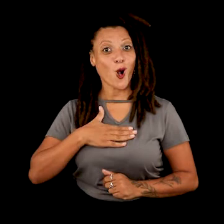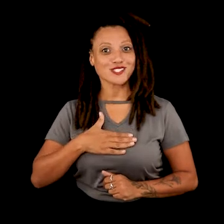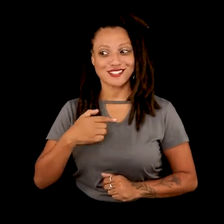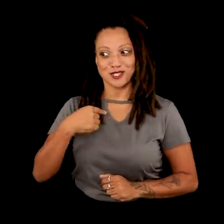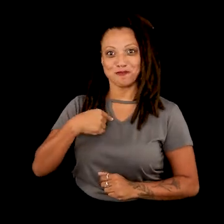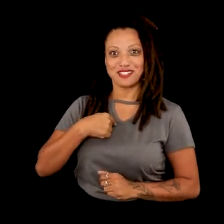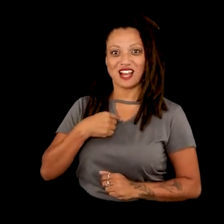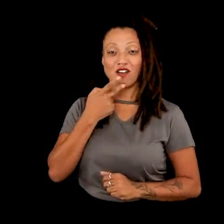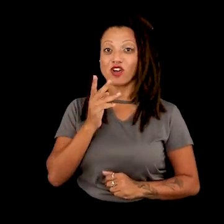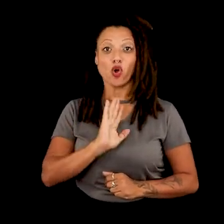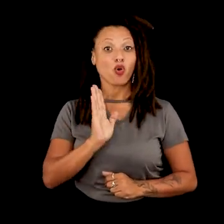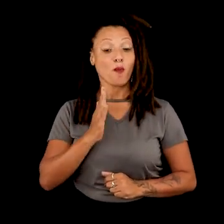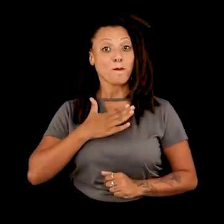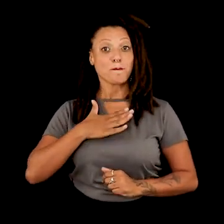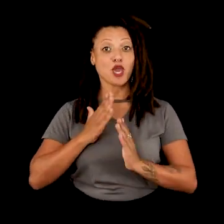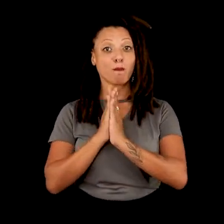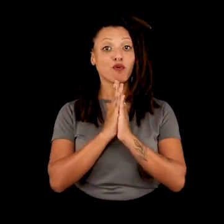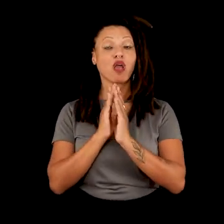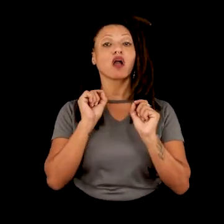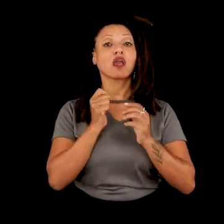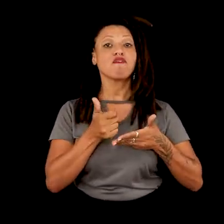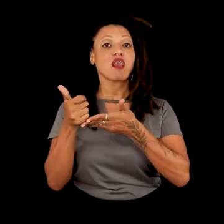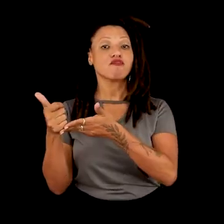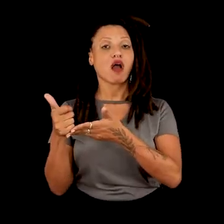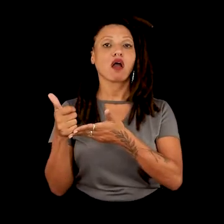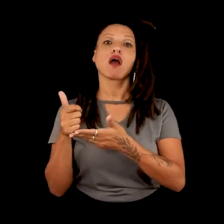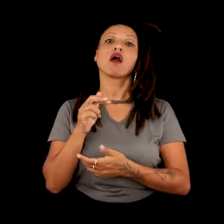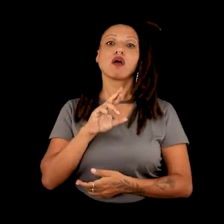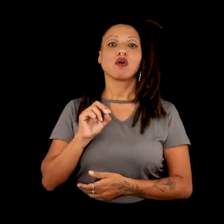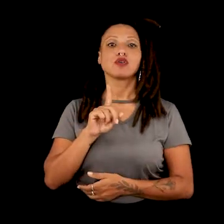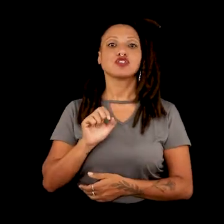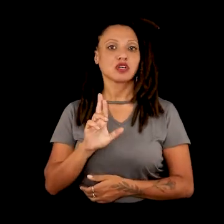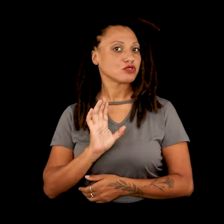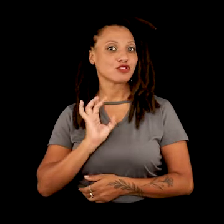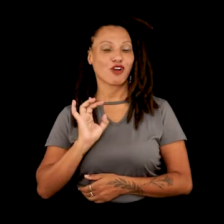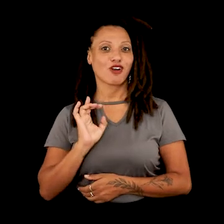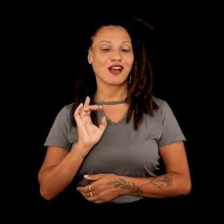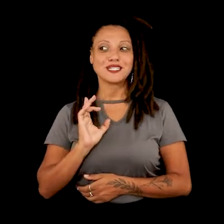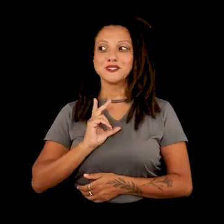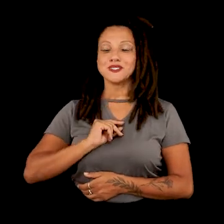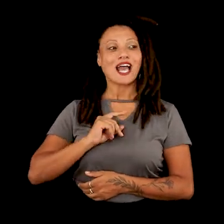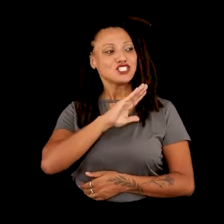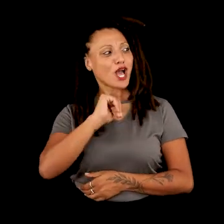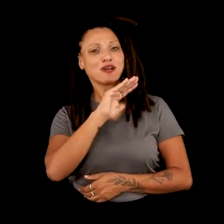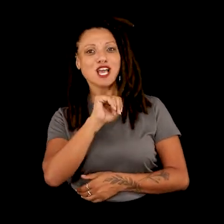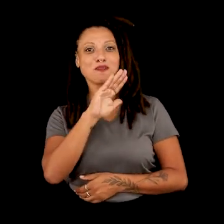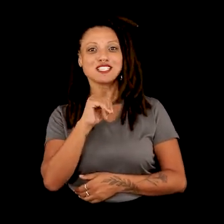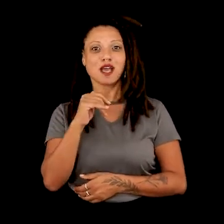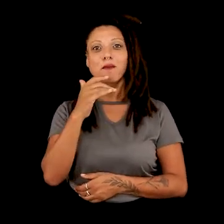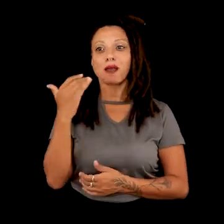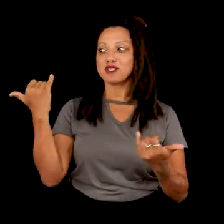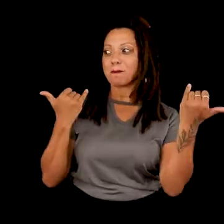de mim, ela falou, ninguém carrega boneca, quem carrega boneca é Roger, cara. Só que aí eu falei, pô, ela chama Roger. Ela, não, tu quer, cadê fulano pra